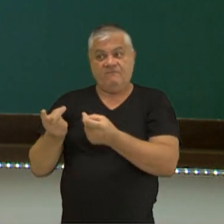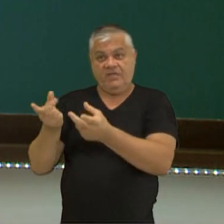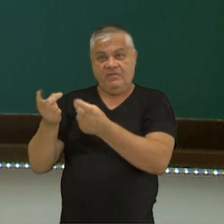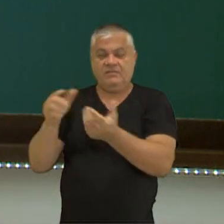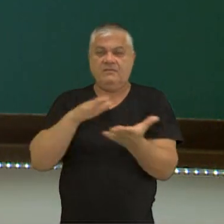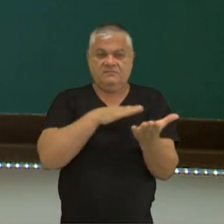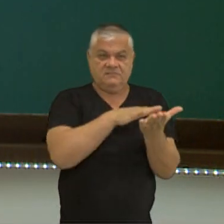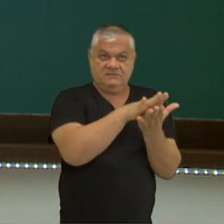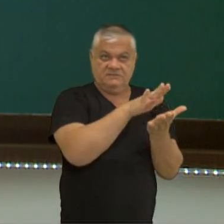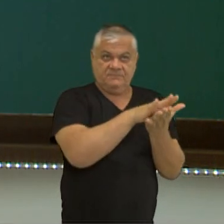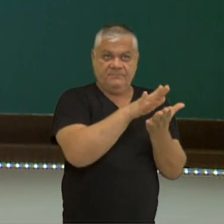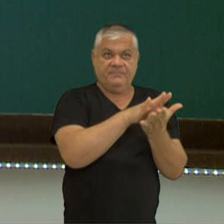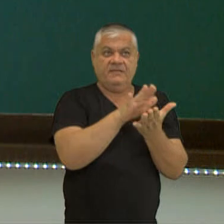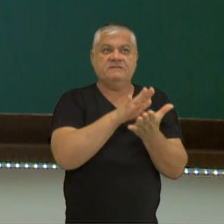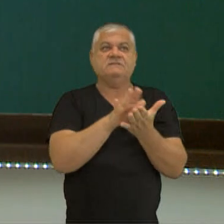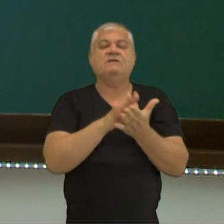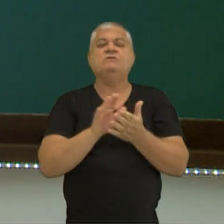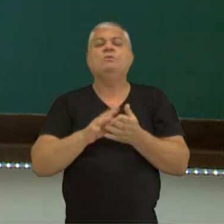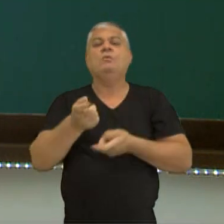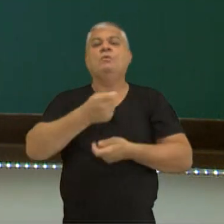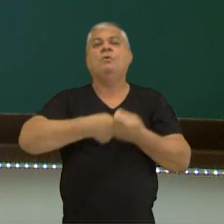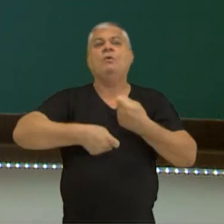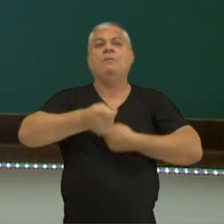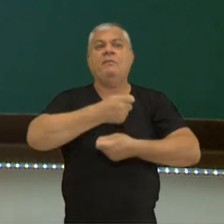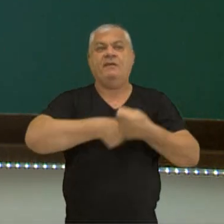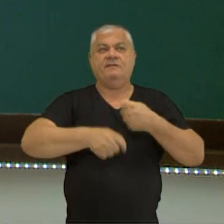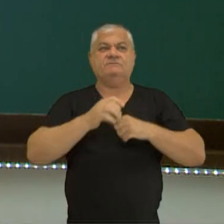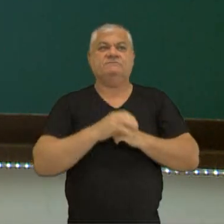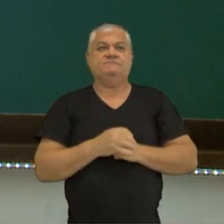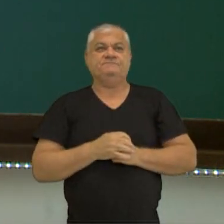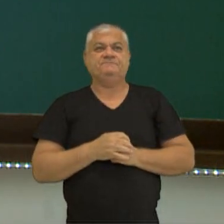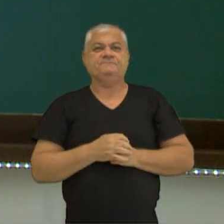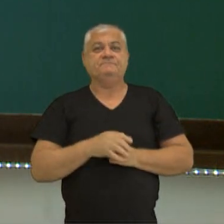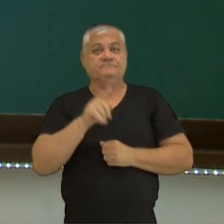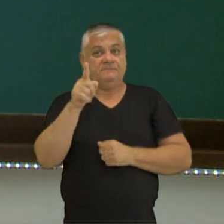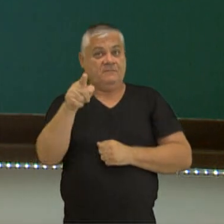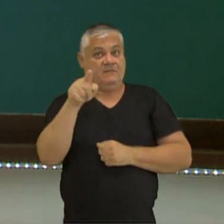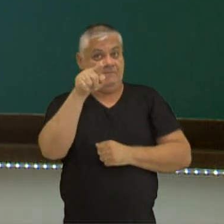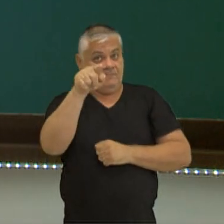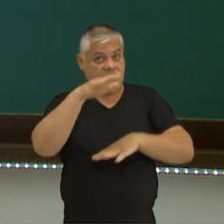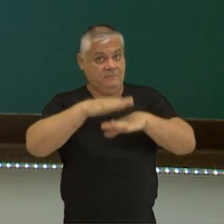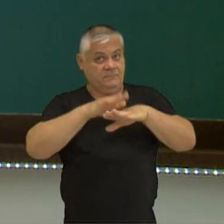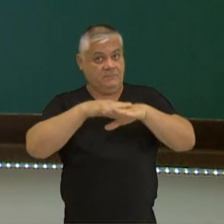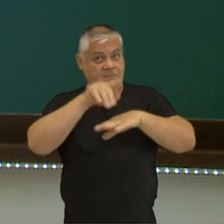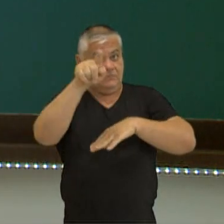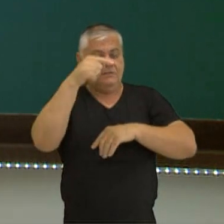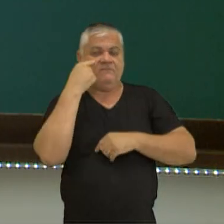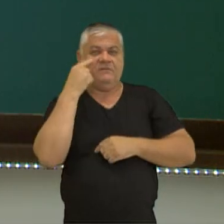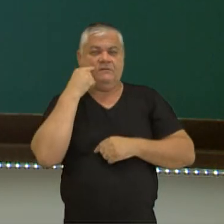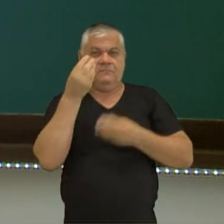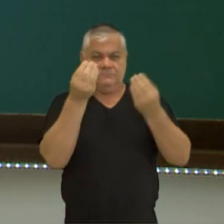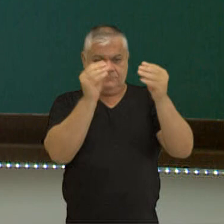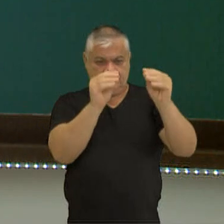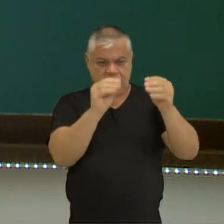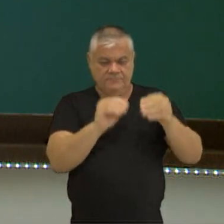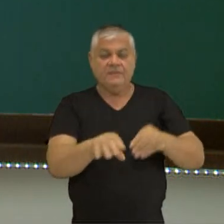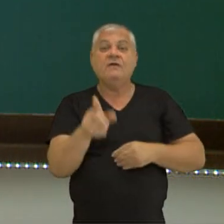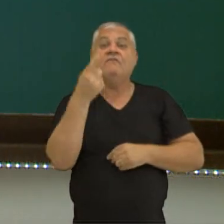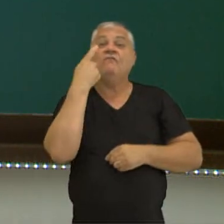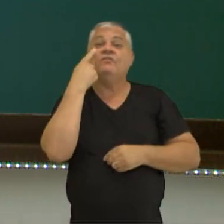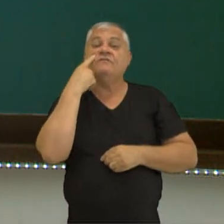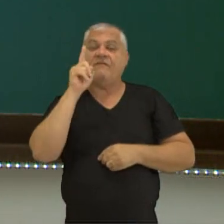e despesas de um pequeno comércio mostrado abaixo. Vocês vão classificar se esse orçamento ele